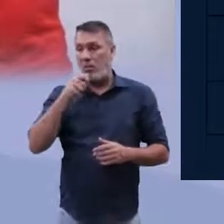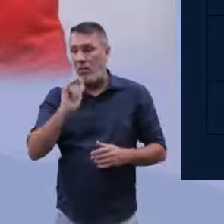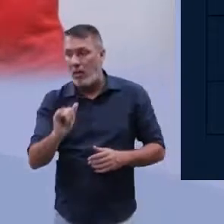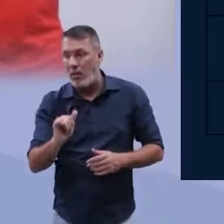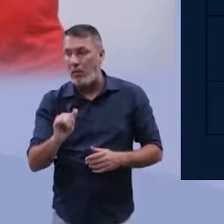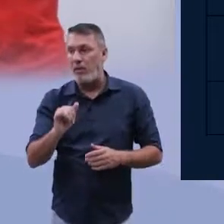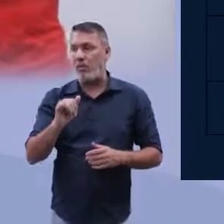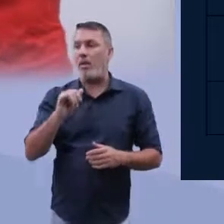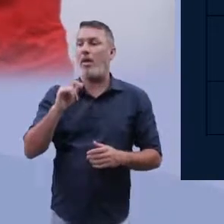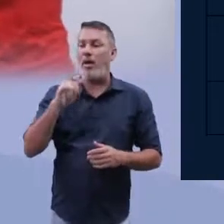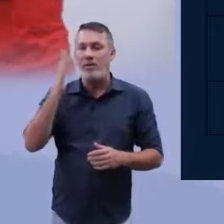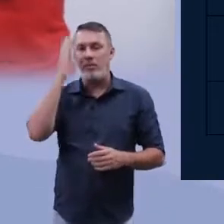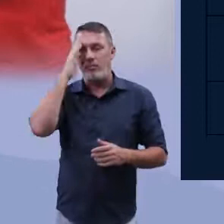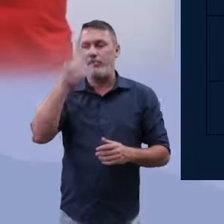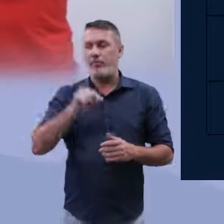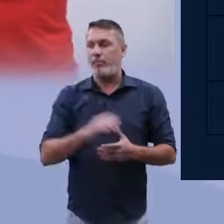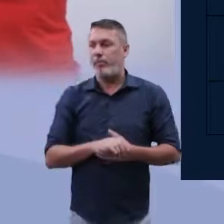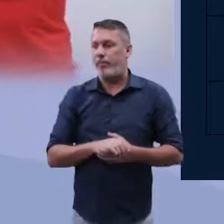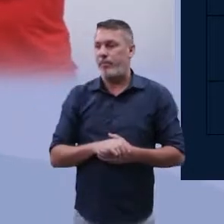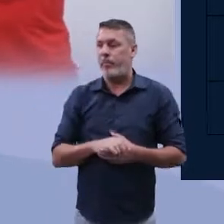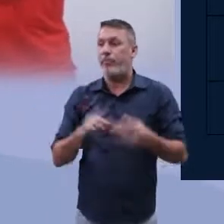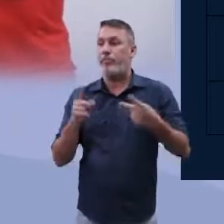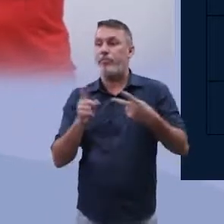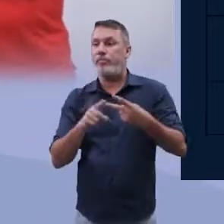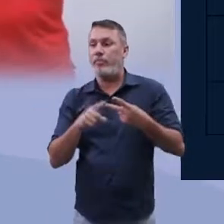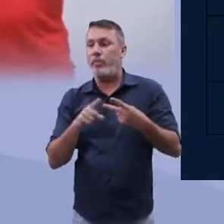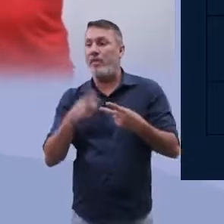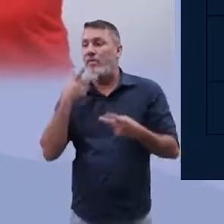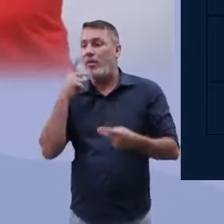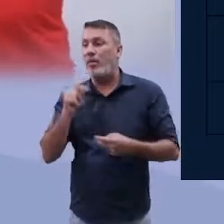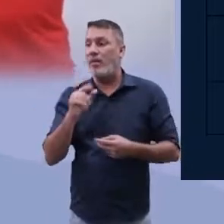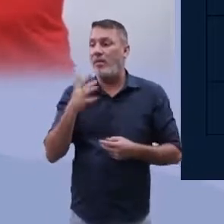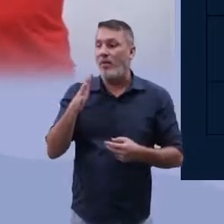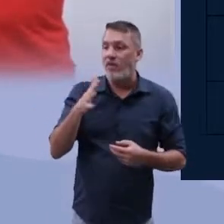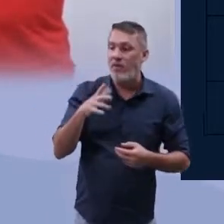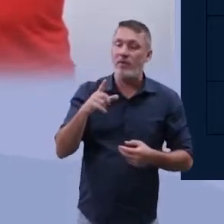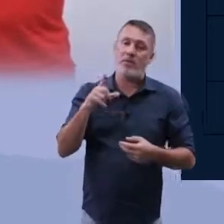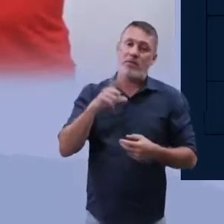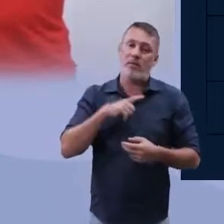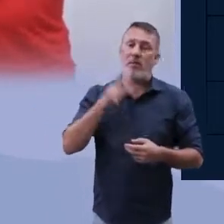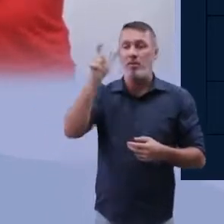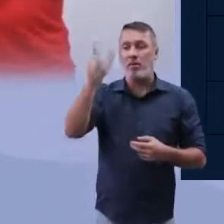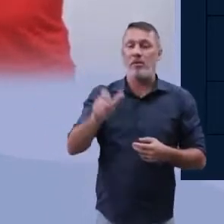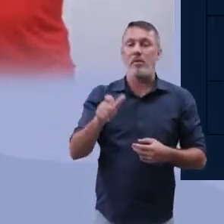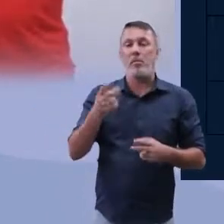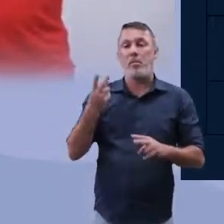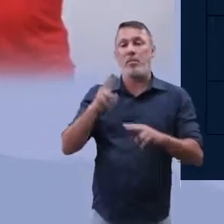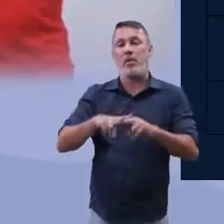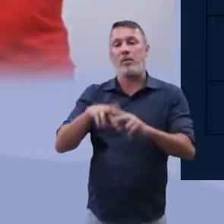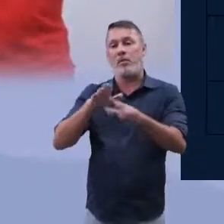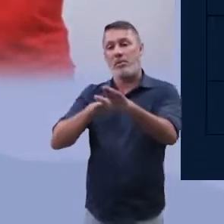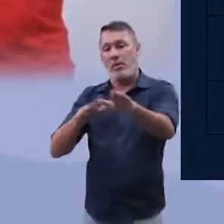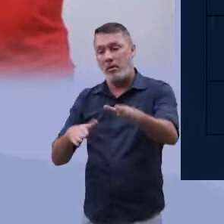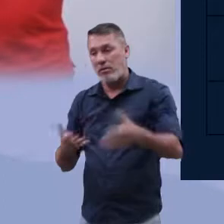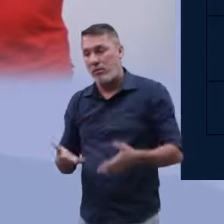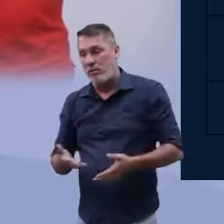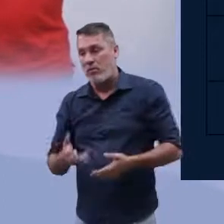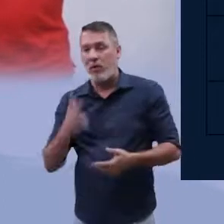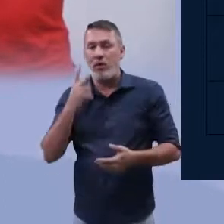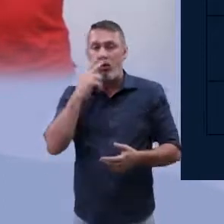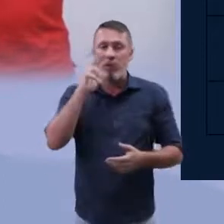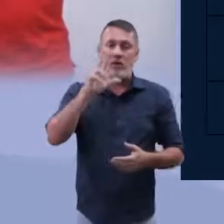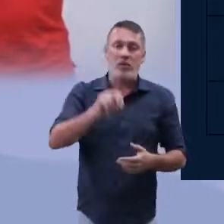I? Aí aponta para a porta já dá certo, tá, gente? He may be stuck in traffic. Então ele talvez esteja preso no tráfego. Quer